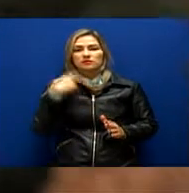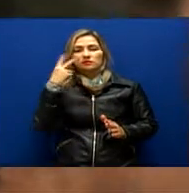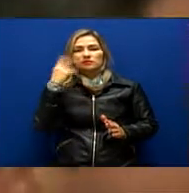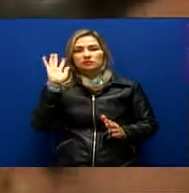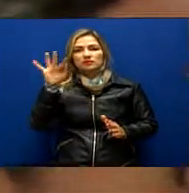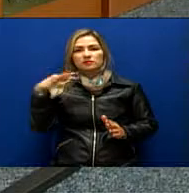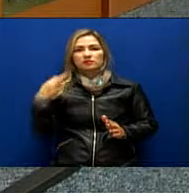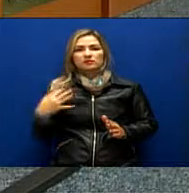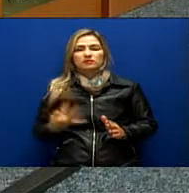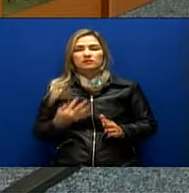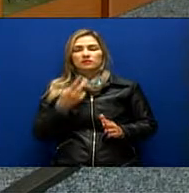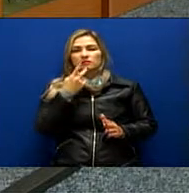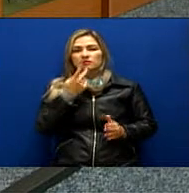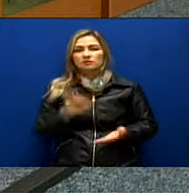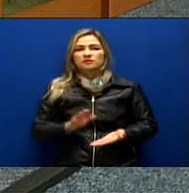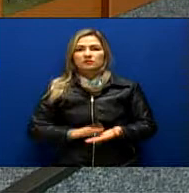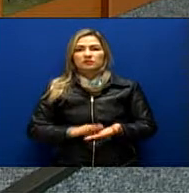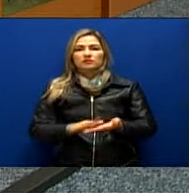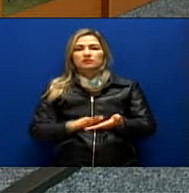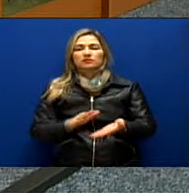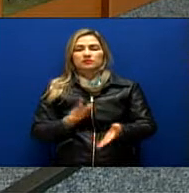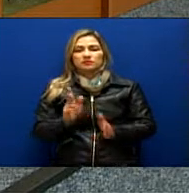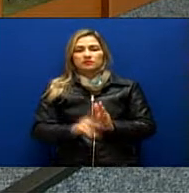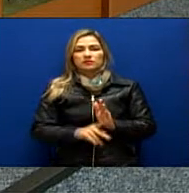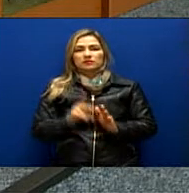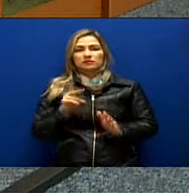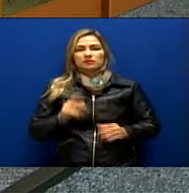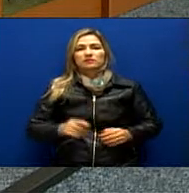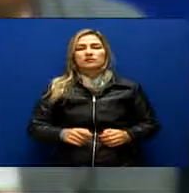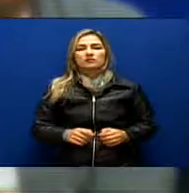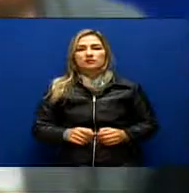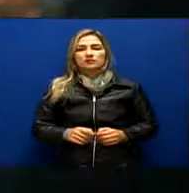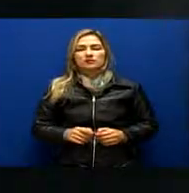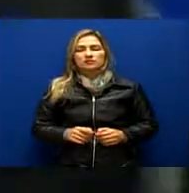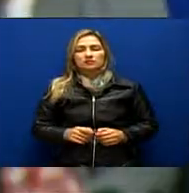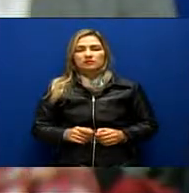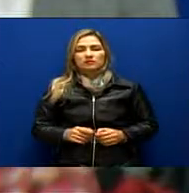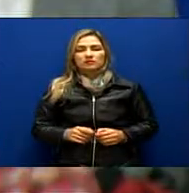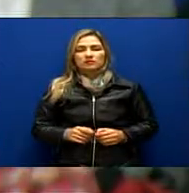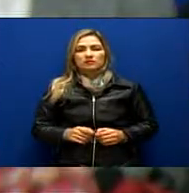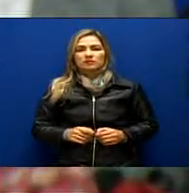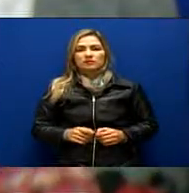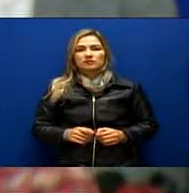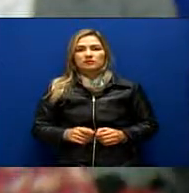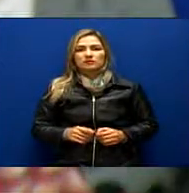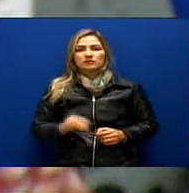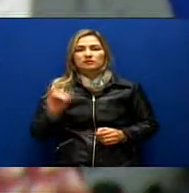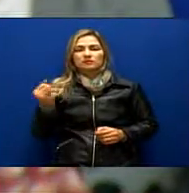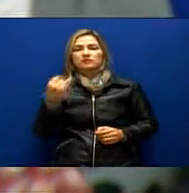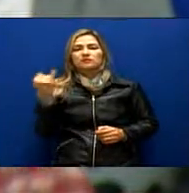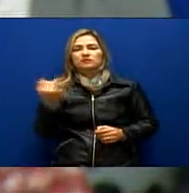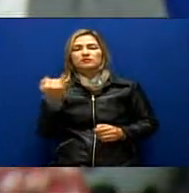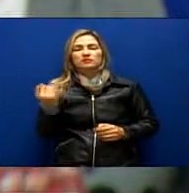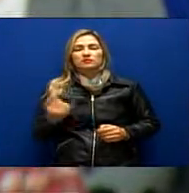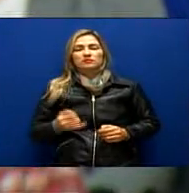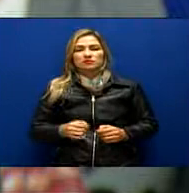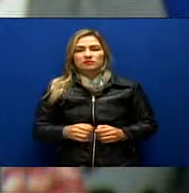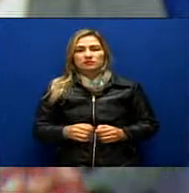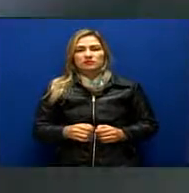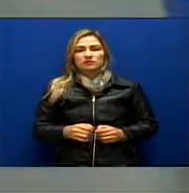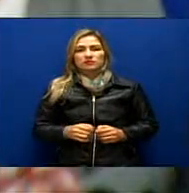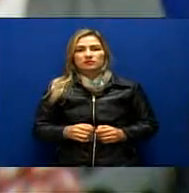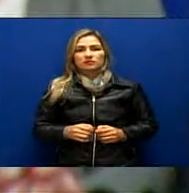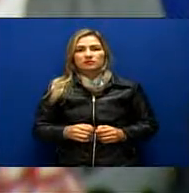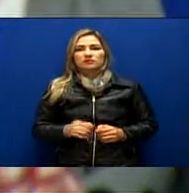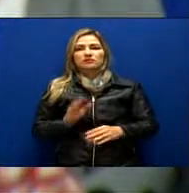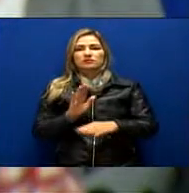presidente. Parabenizar o vereador pelo projeto. É um projeto importante que vem representar as pessoas que estão num